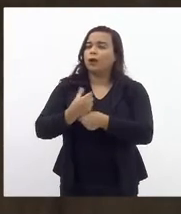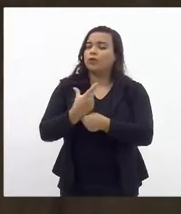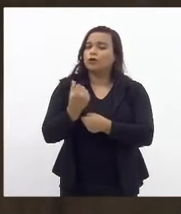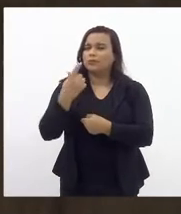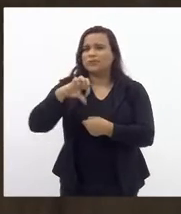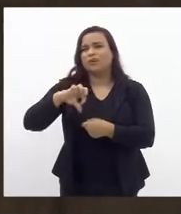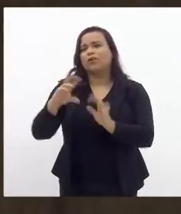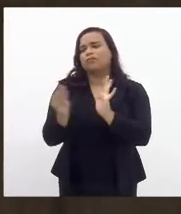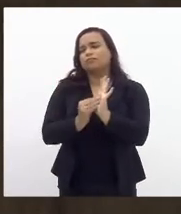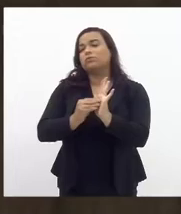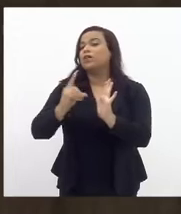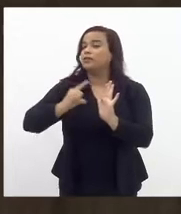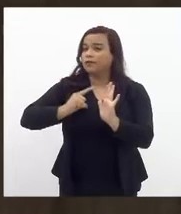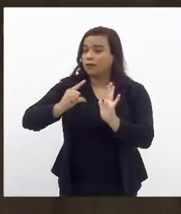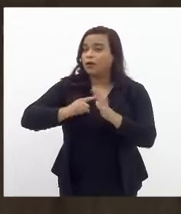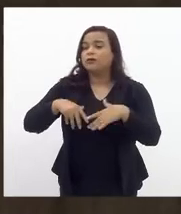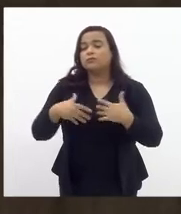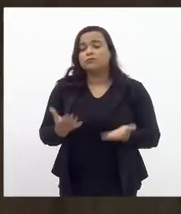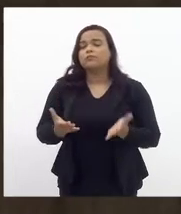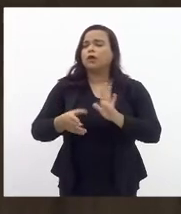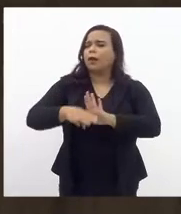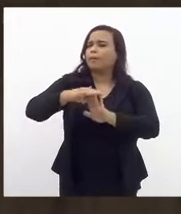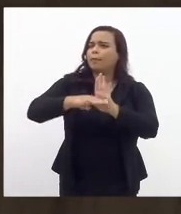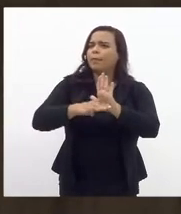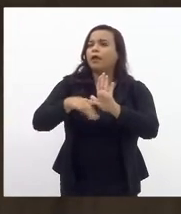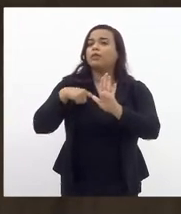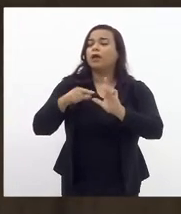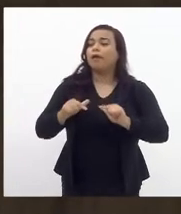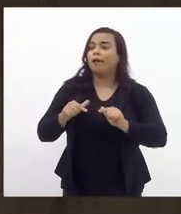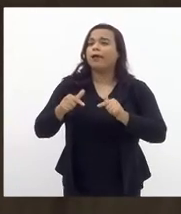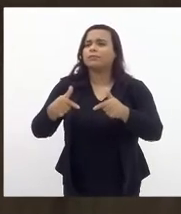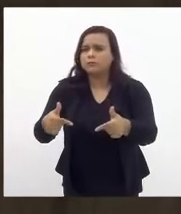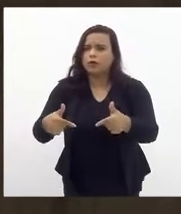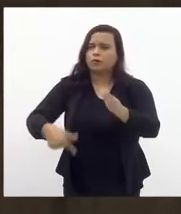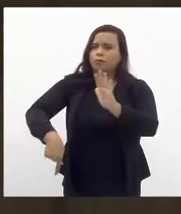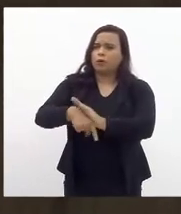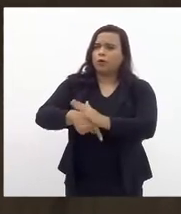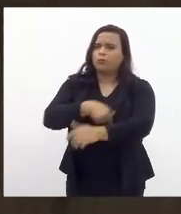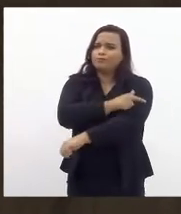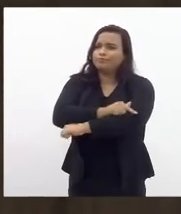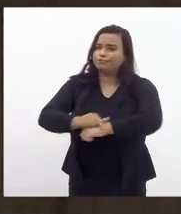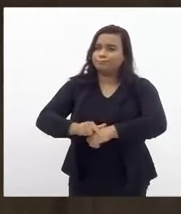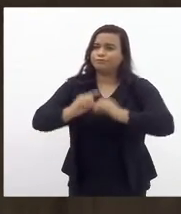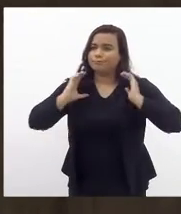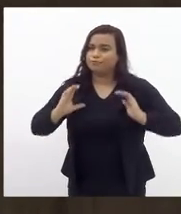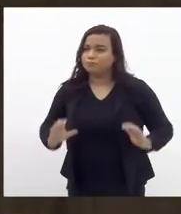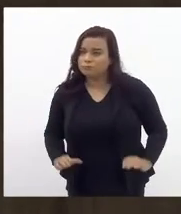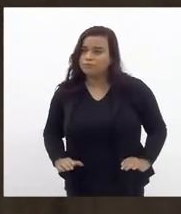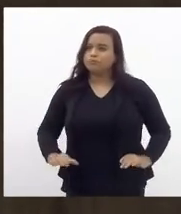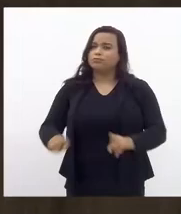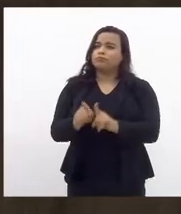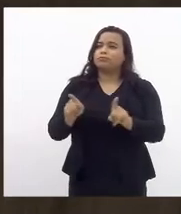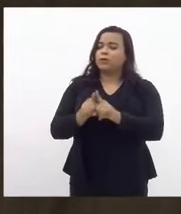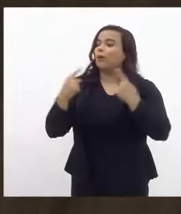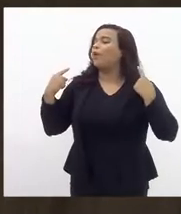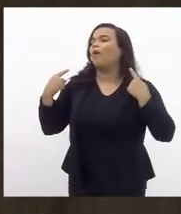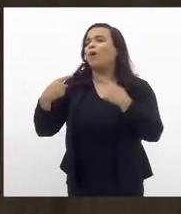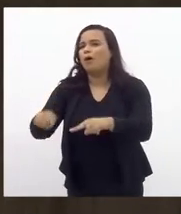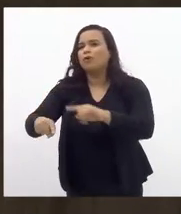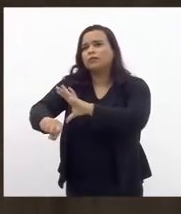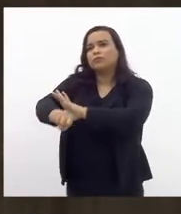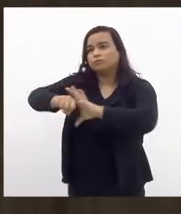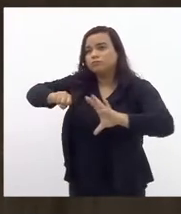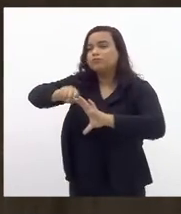2019. E ela é definida como as ações, as condutas, as agressões